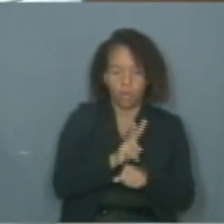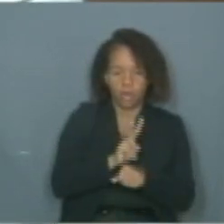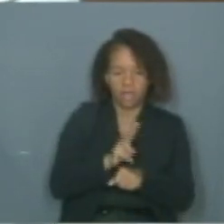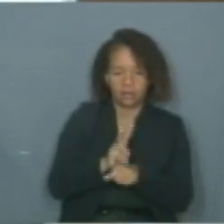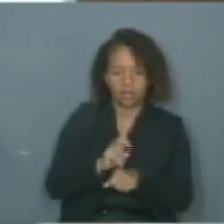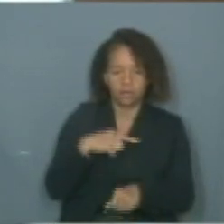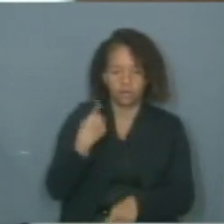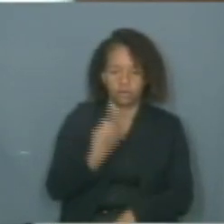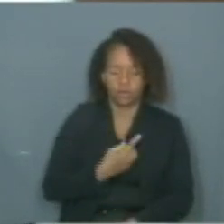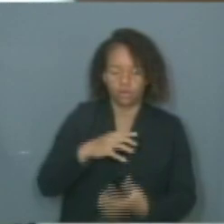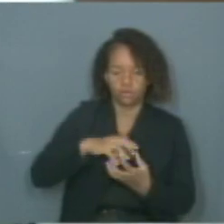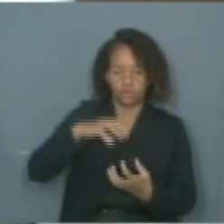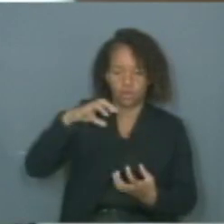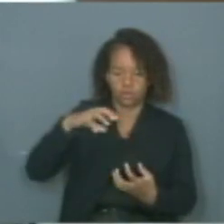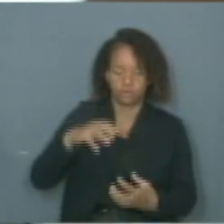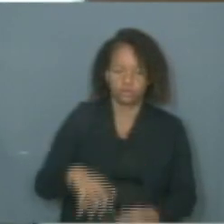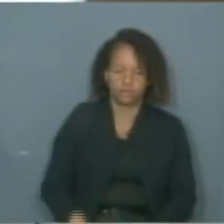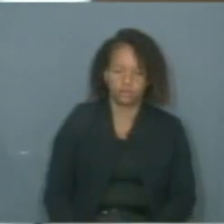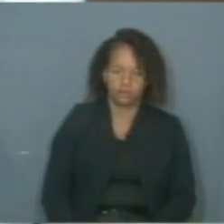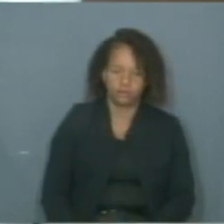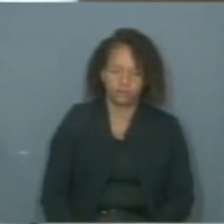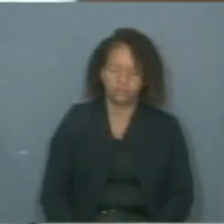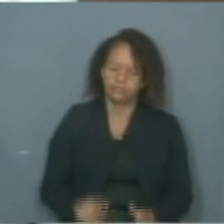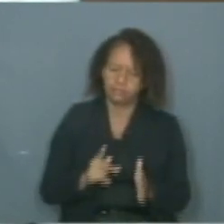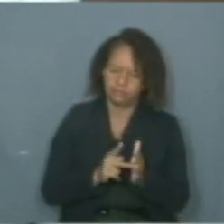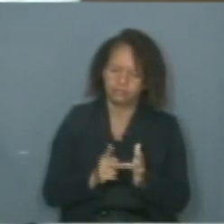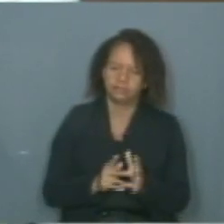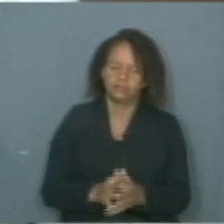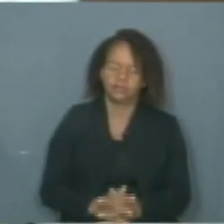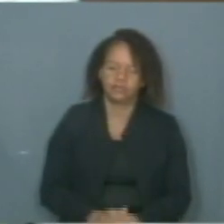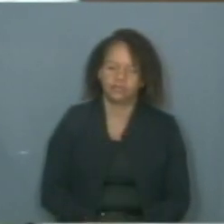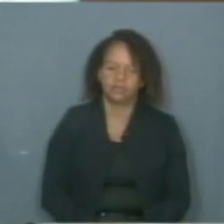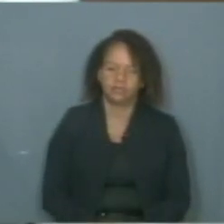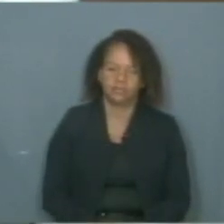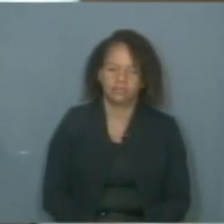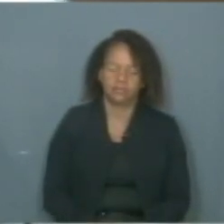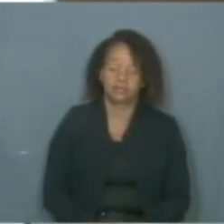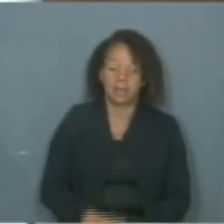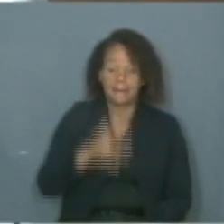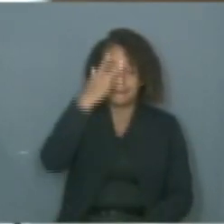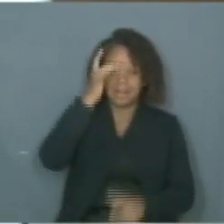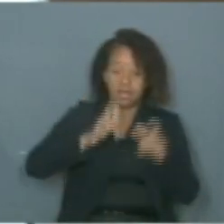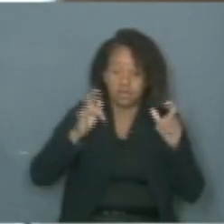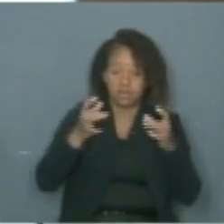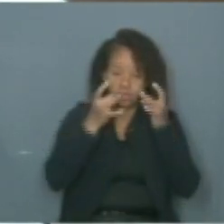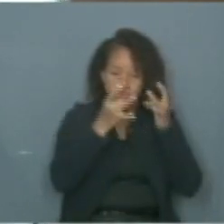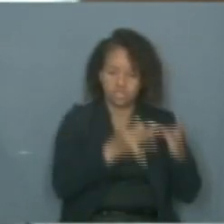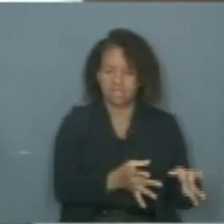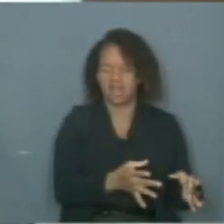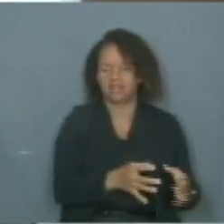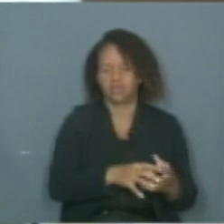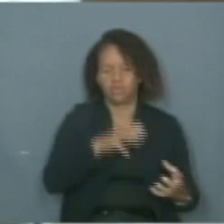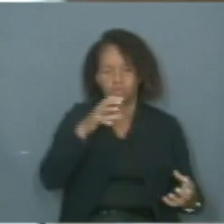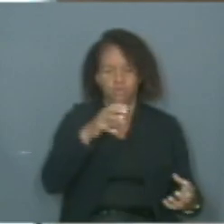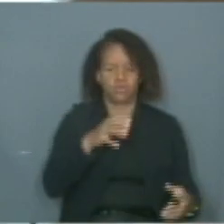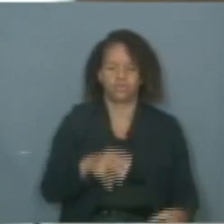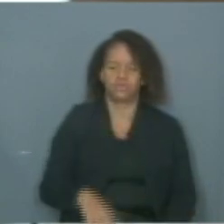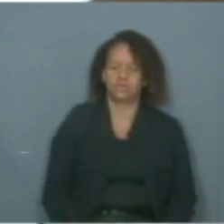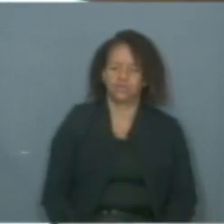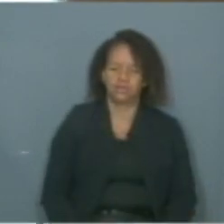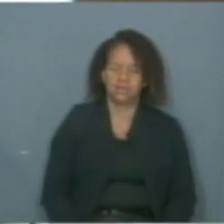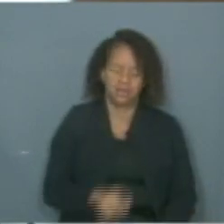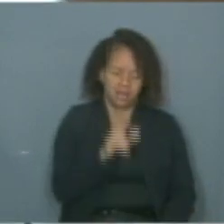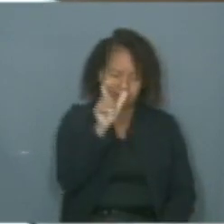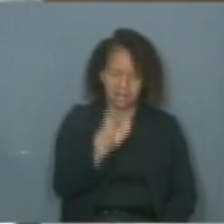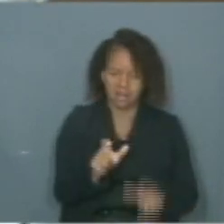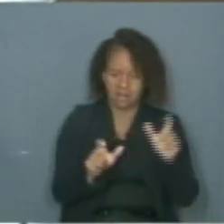com os nossos idosos. Essa é uma realidade. As pessoas descartam o tempo todo aqueles